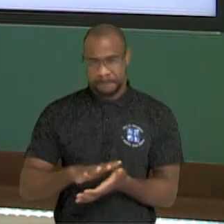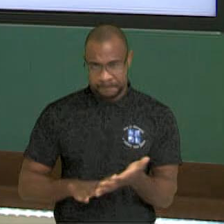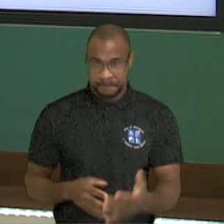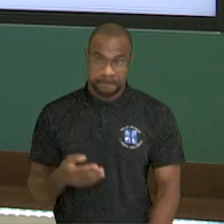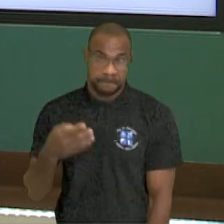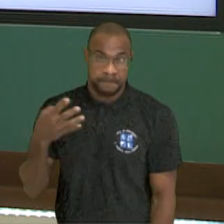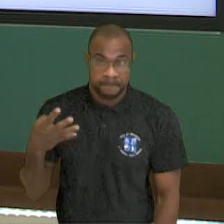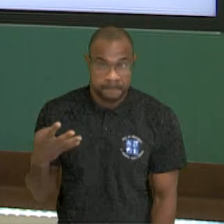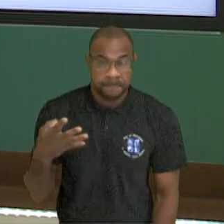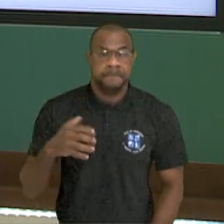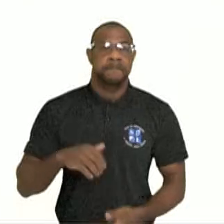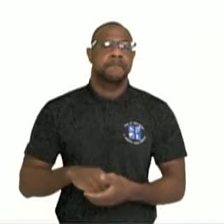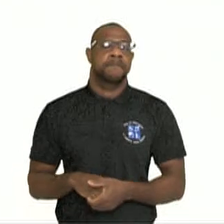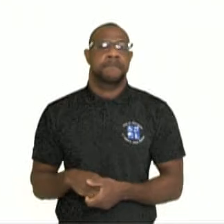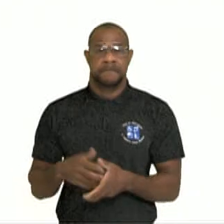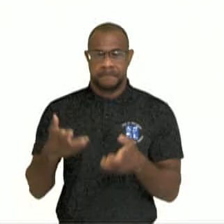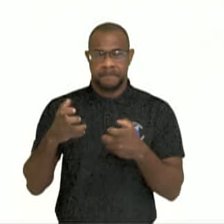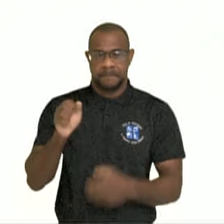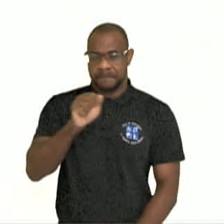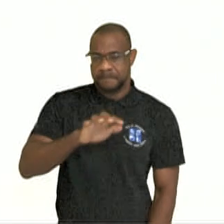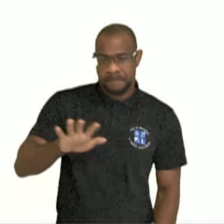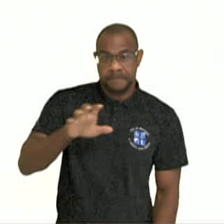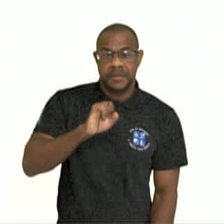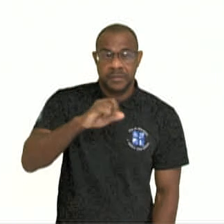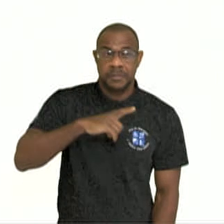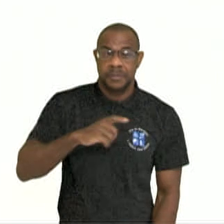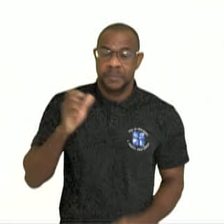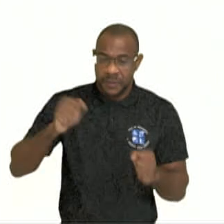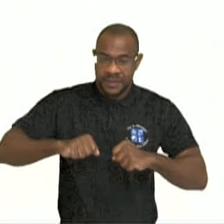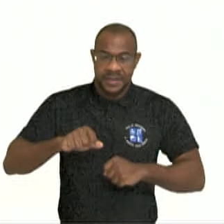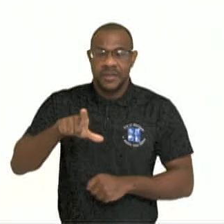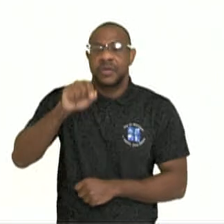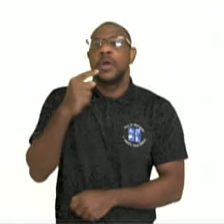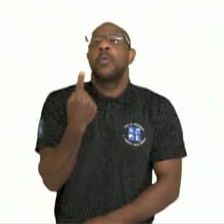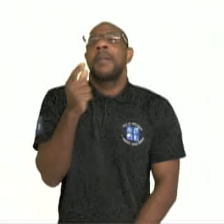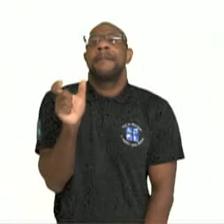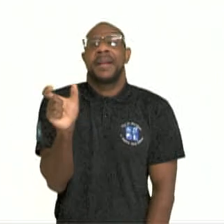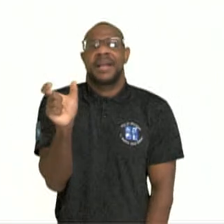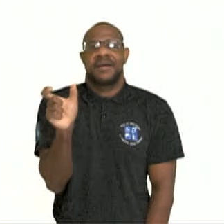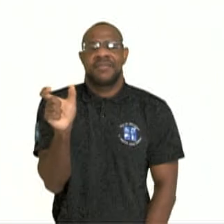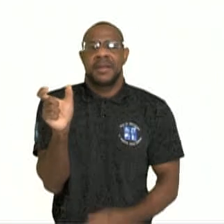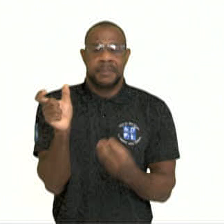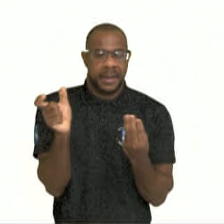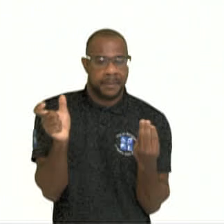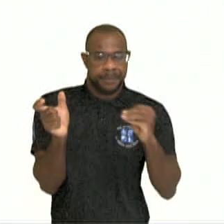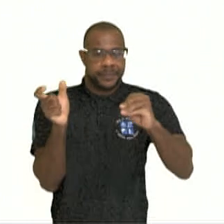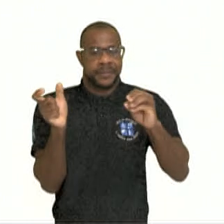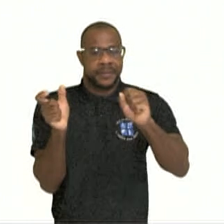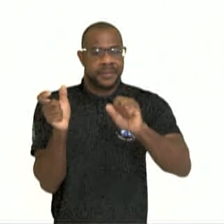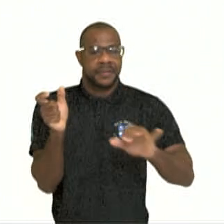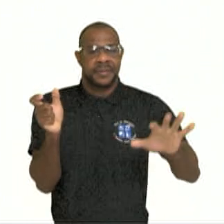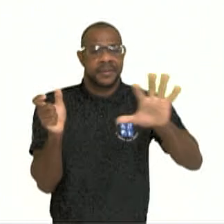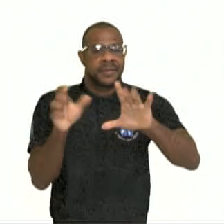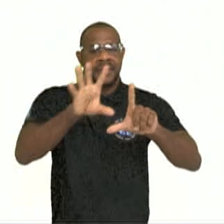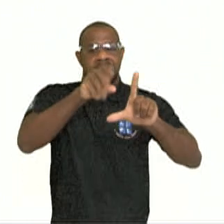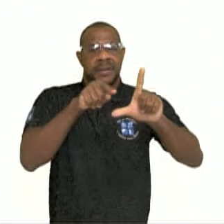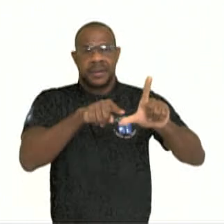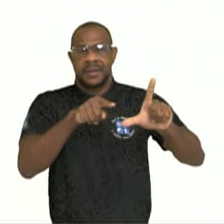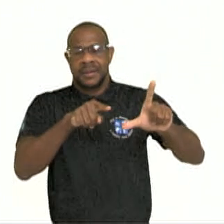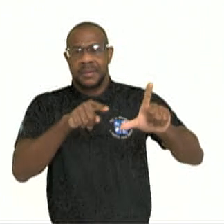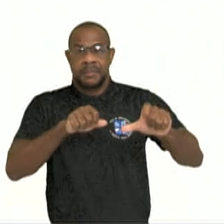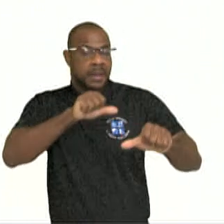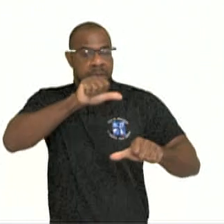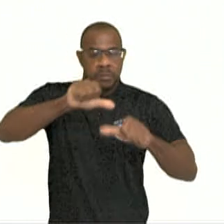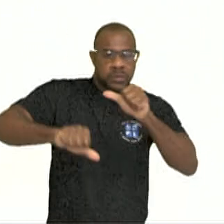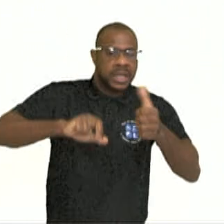Atividade número 4, observe lá. Se você pudesse escolher uma palavra para integrar esse cartoon, sem mudar o seu sentido,